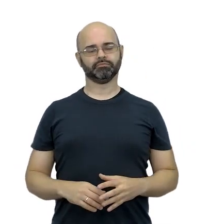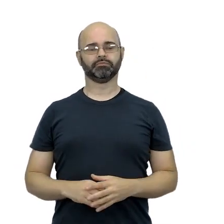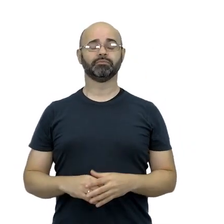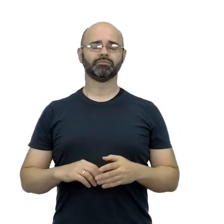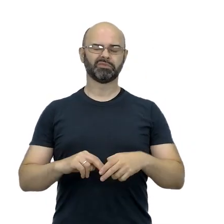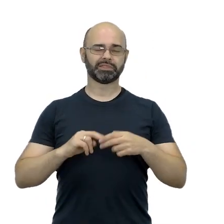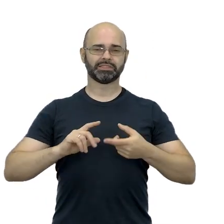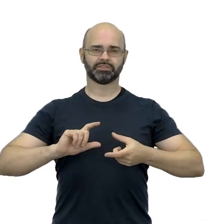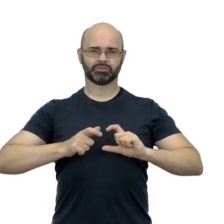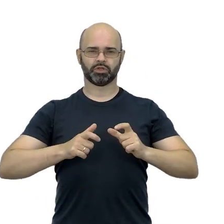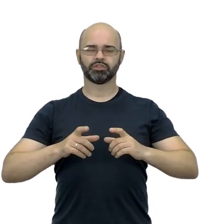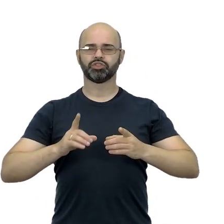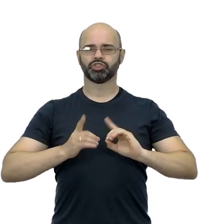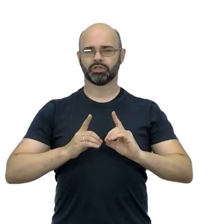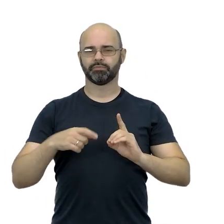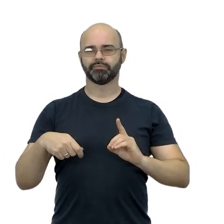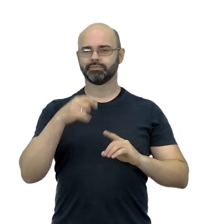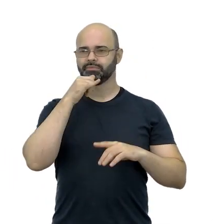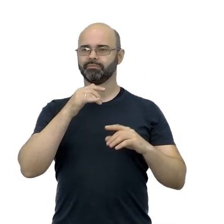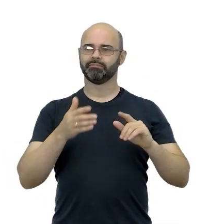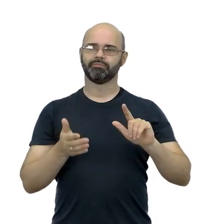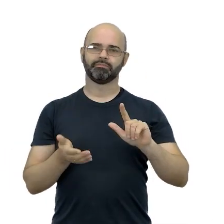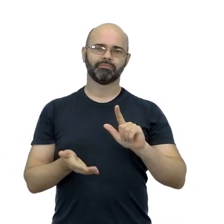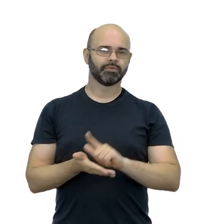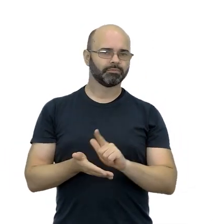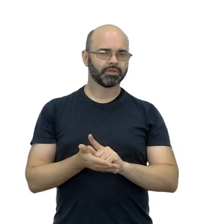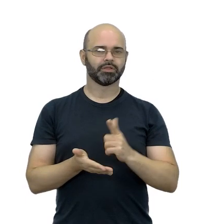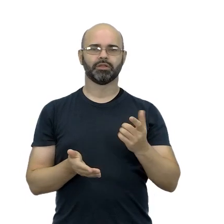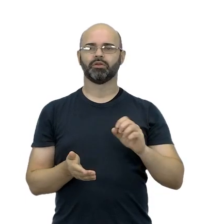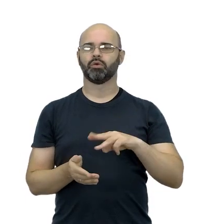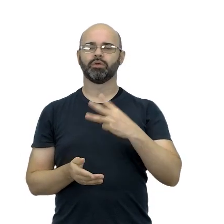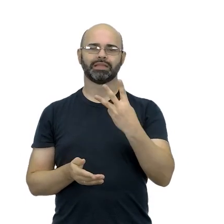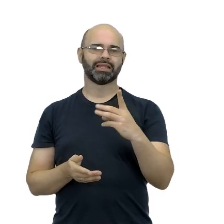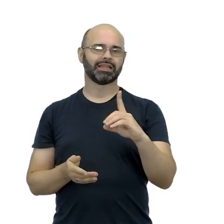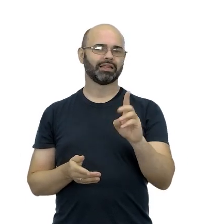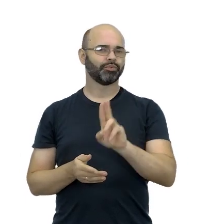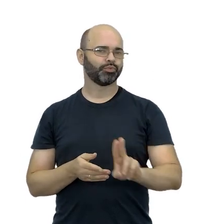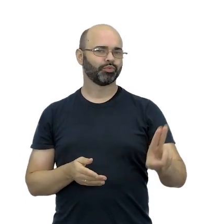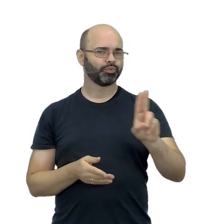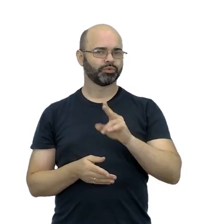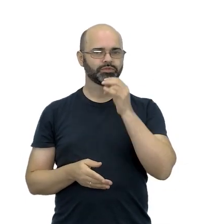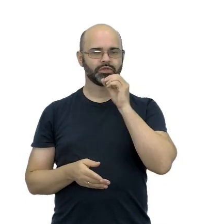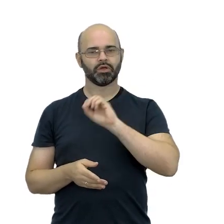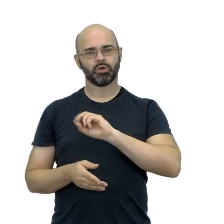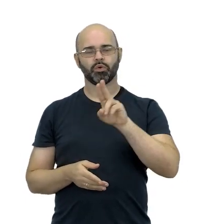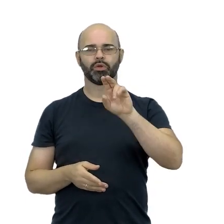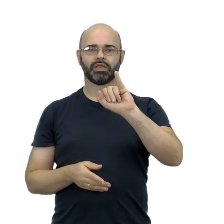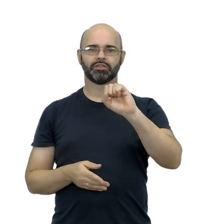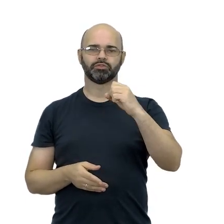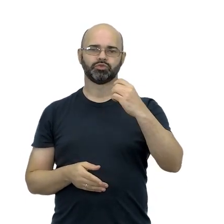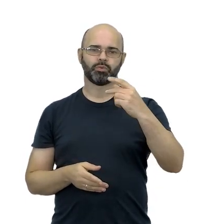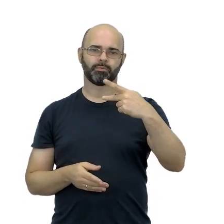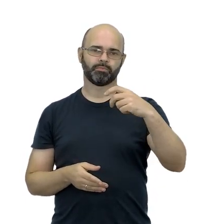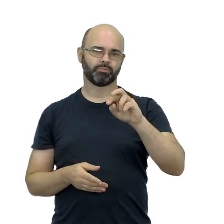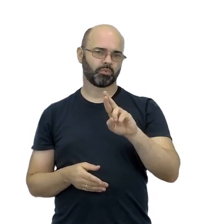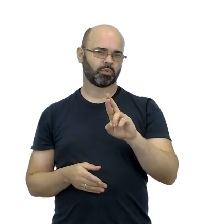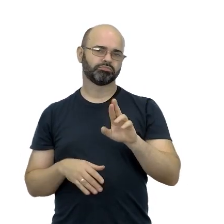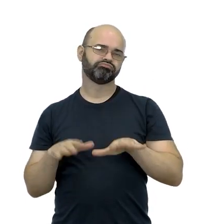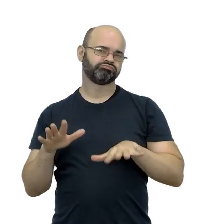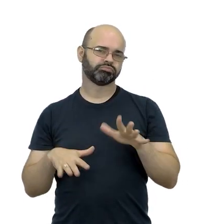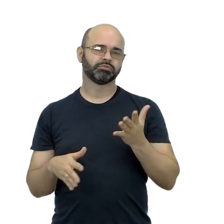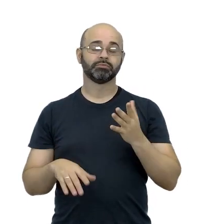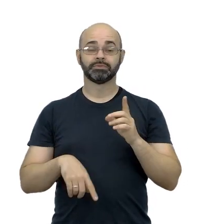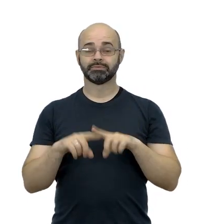dinâmicas, nós podemos fazer com papel, podemos fazer com modelos em 3D, aí usando isopor. A gente tem que começar a fazer talvez um